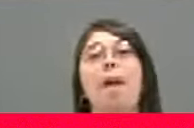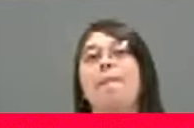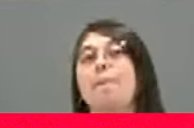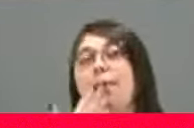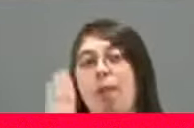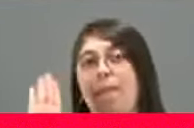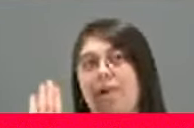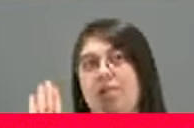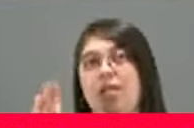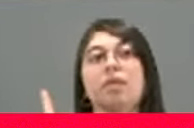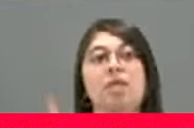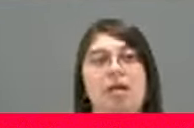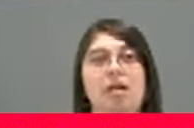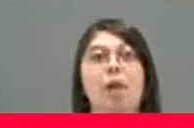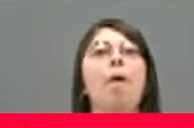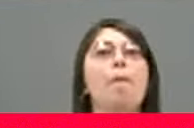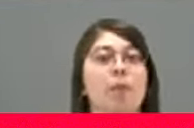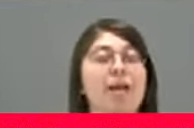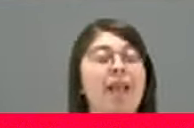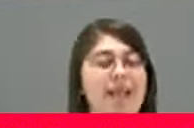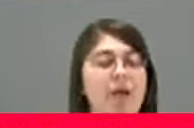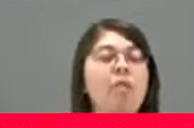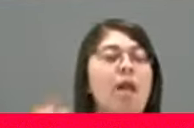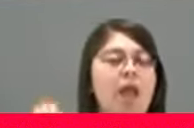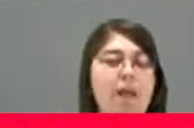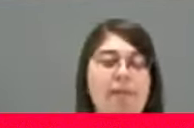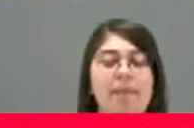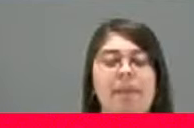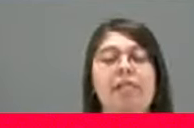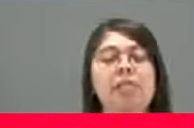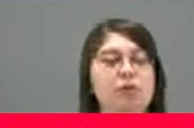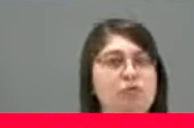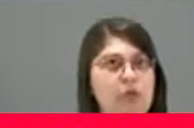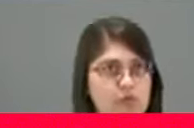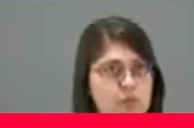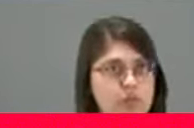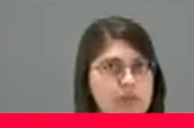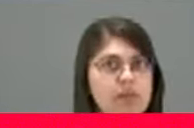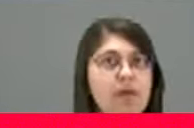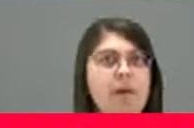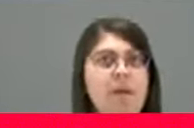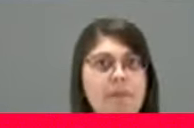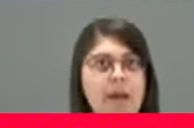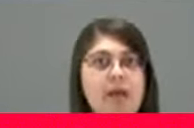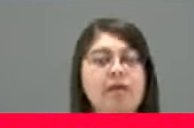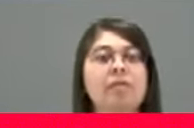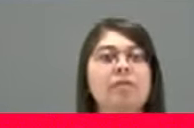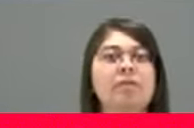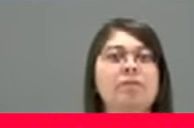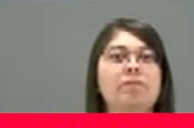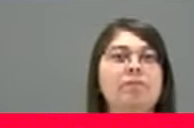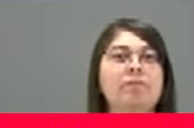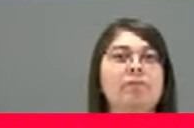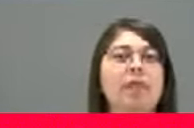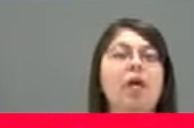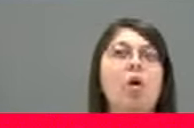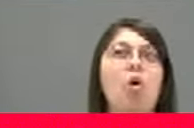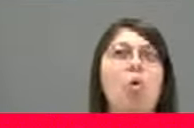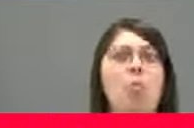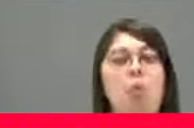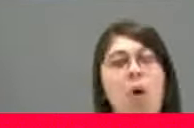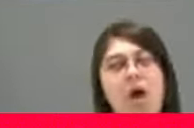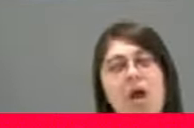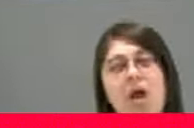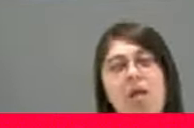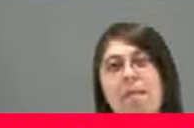Eu fui, de fato, ministro da Justiça do governo anterior, mas deixei o governo há um ano e meio. Mas o que